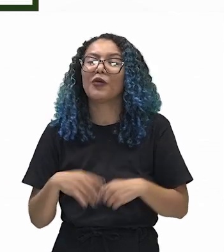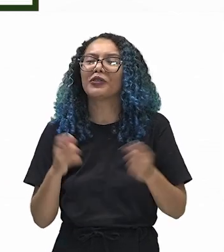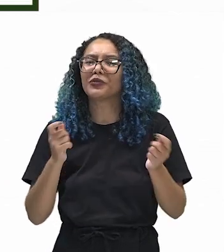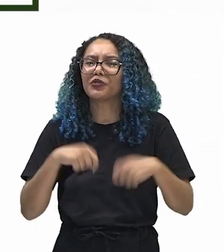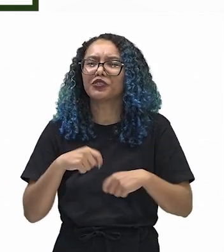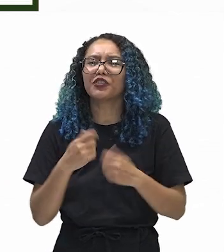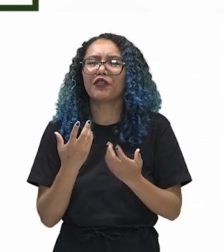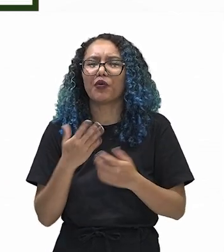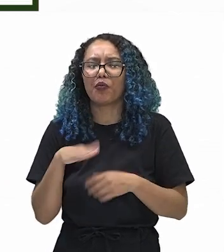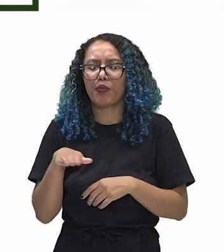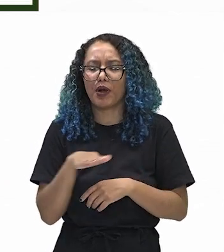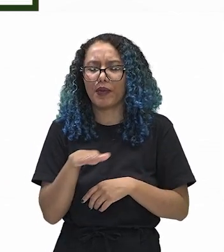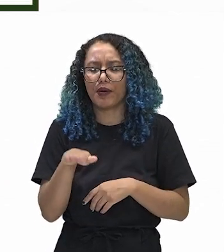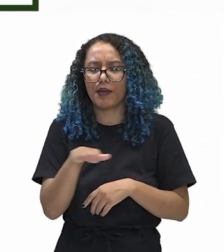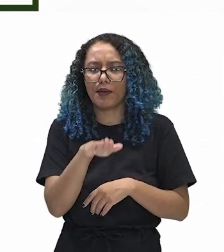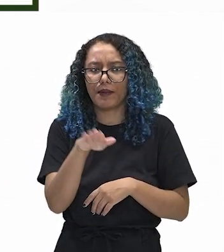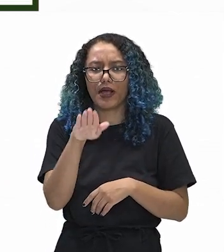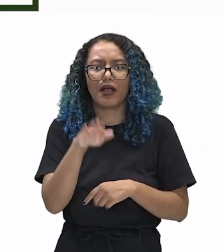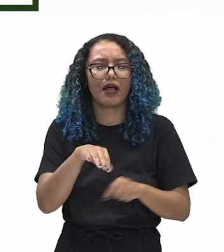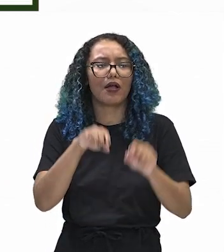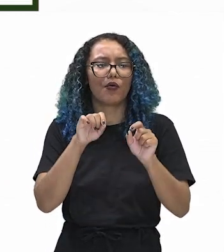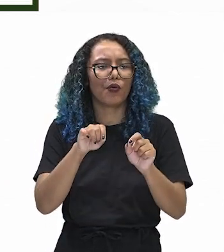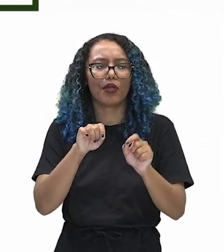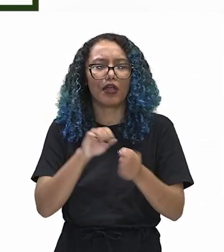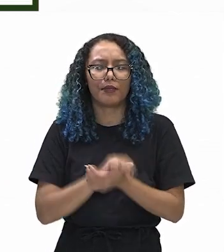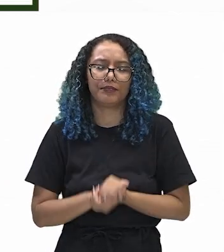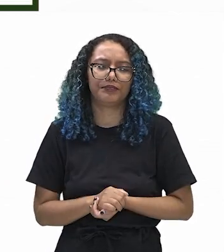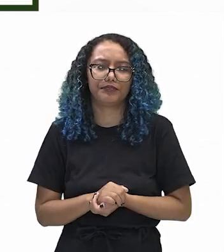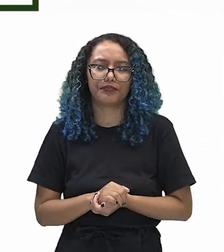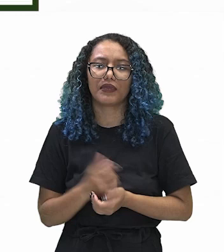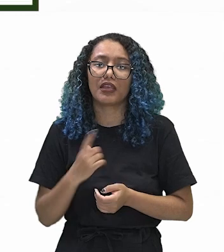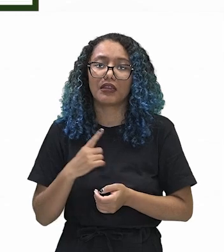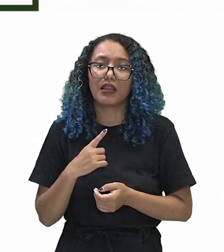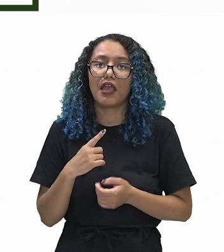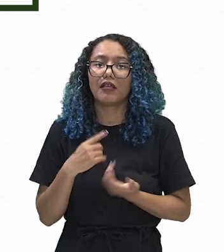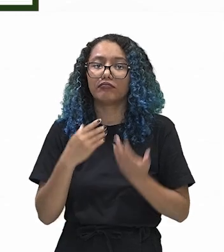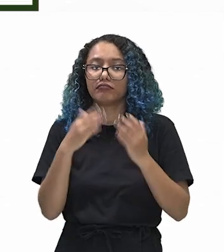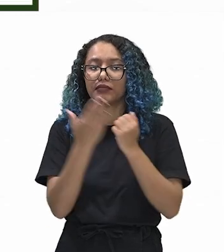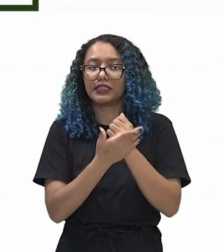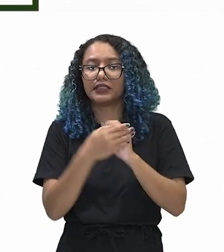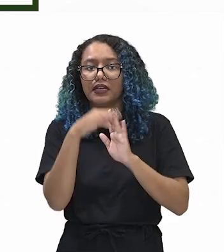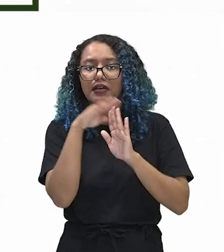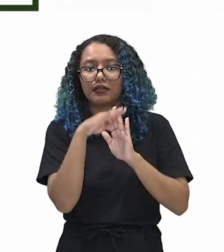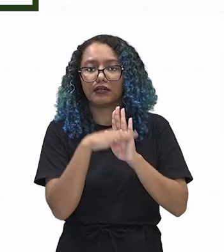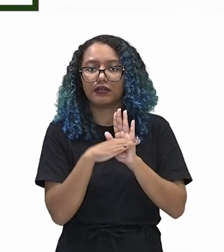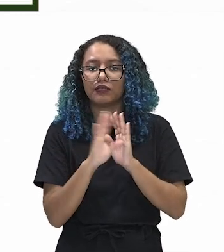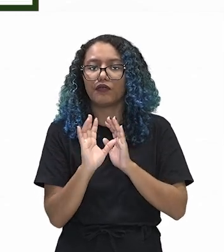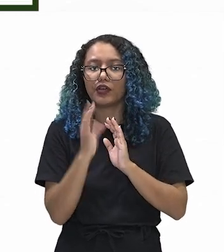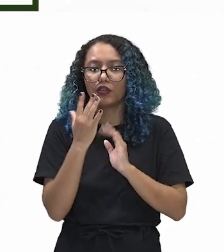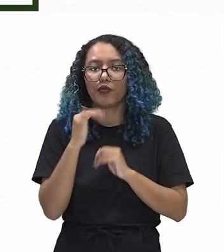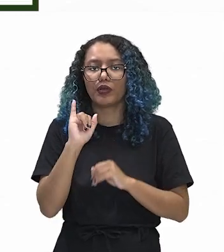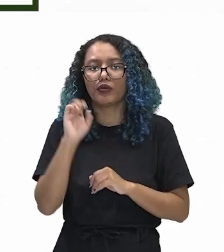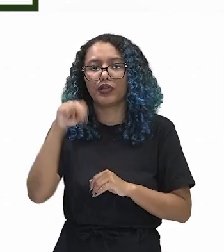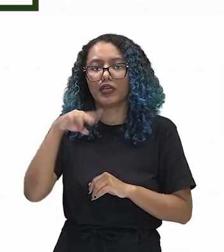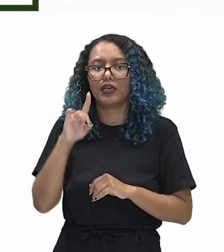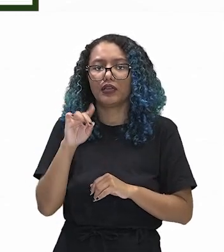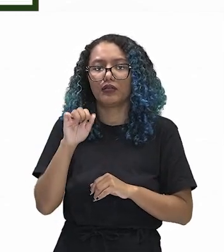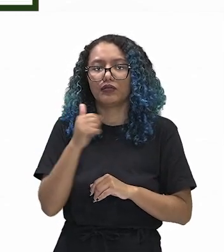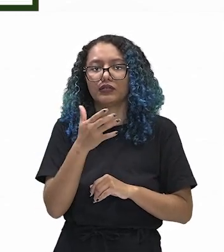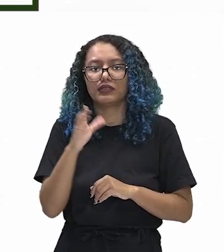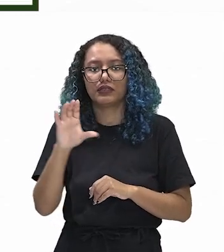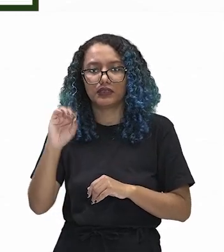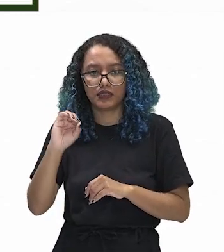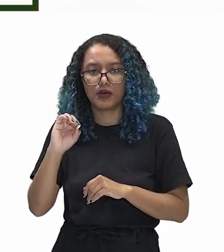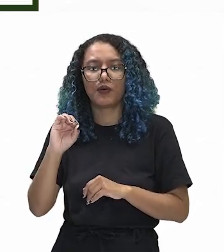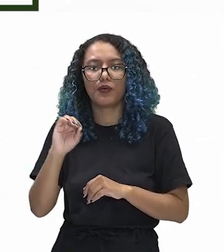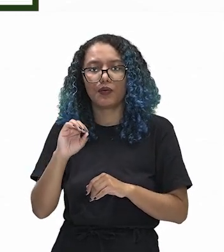para o motor elétrico funcionar, ele se baseia no fenômeno chamado indução eletromagnética. Olha só o nome desse